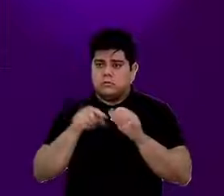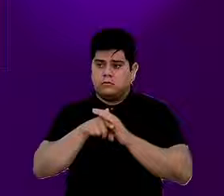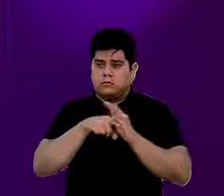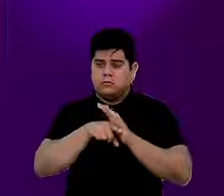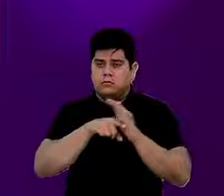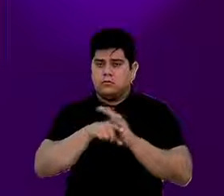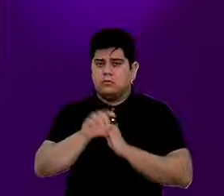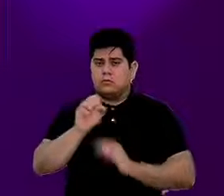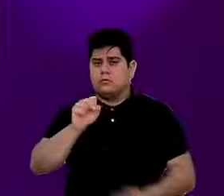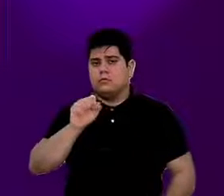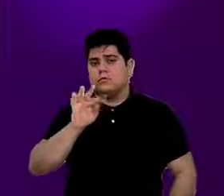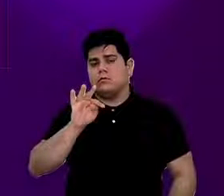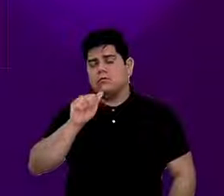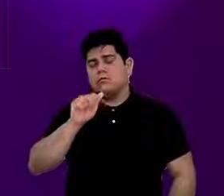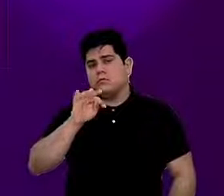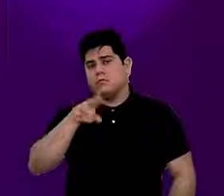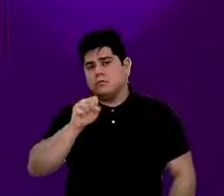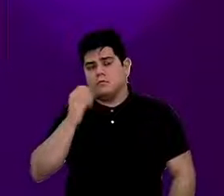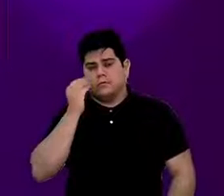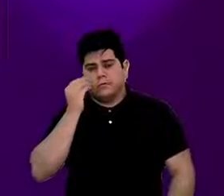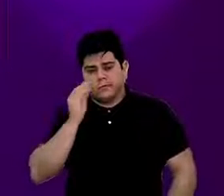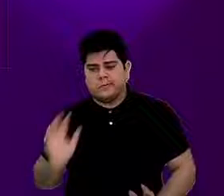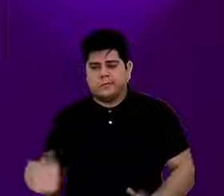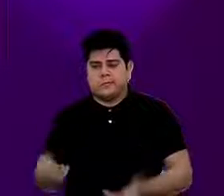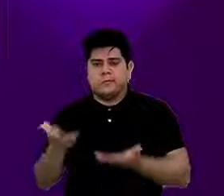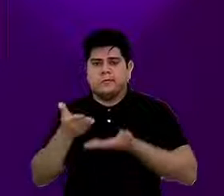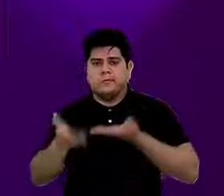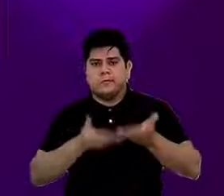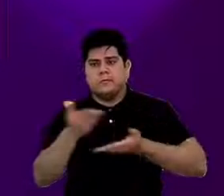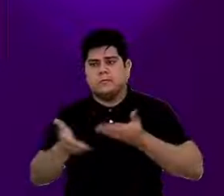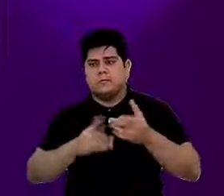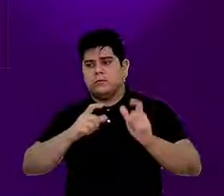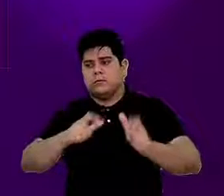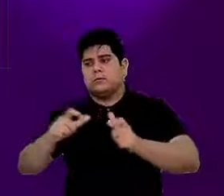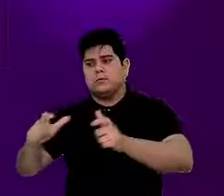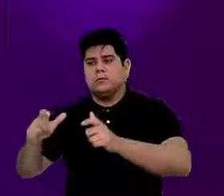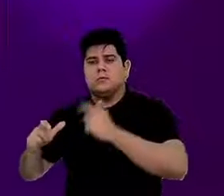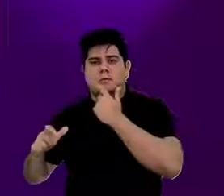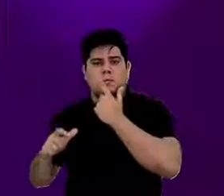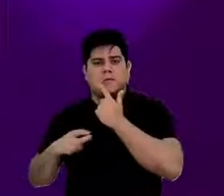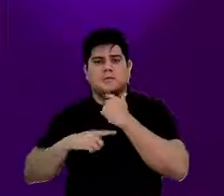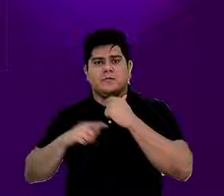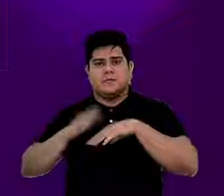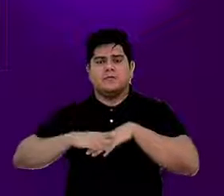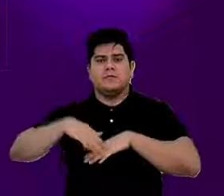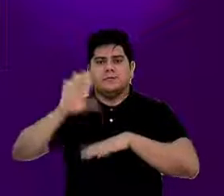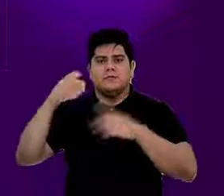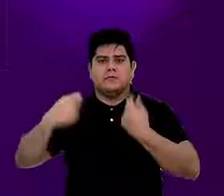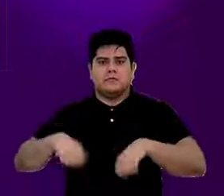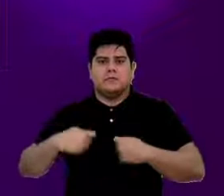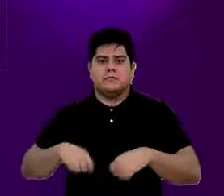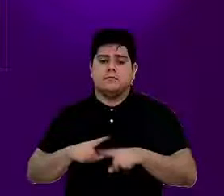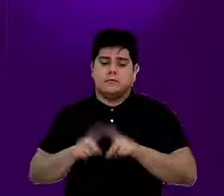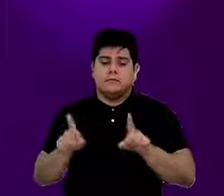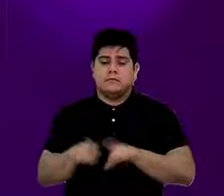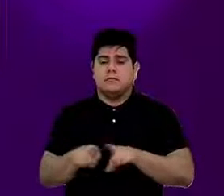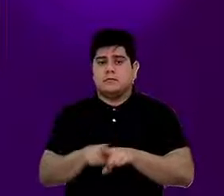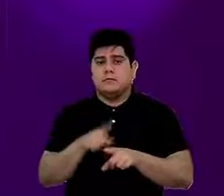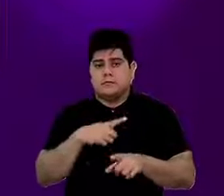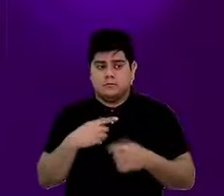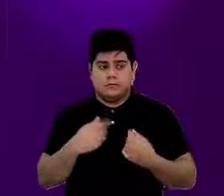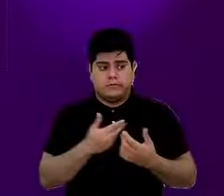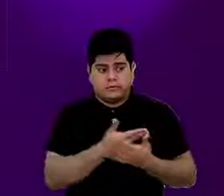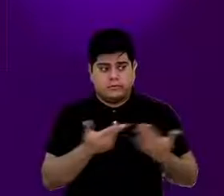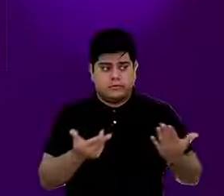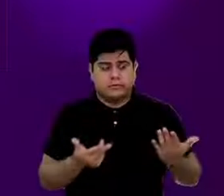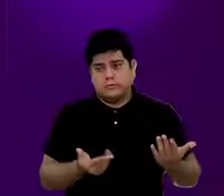status, tentando promover essa linha de cuidado nos locais em que há maior necessidade, mas que também exista demanda,